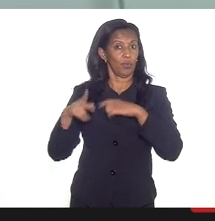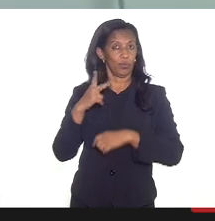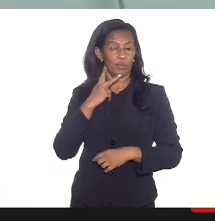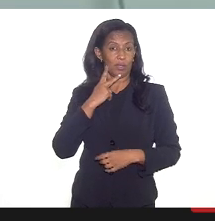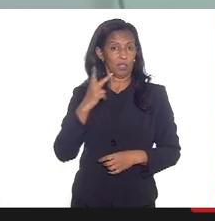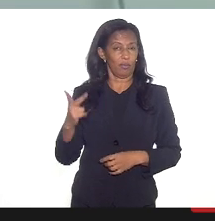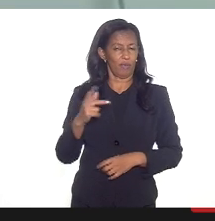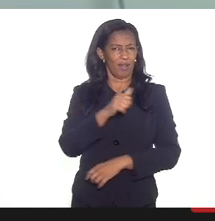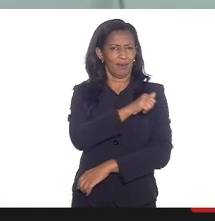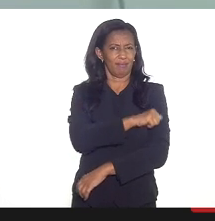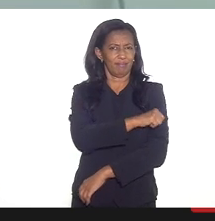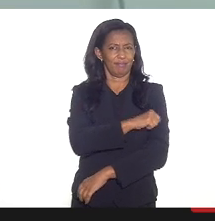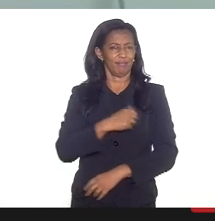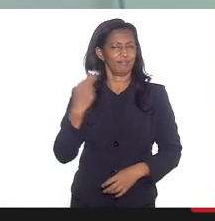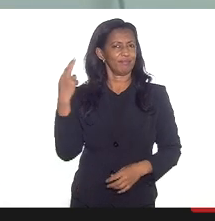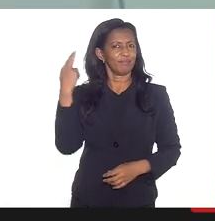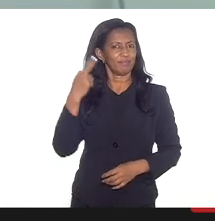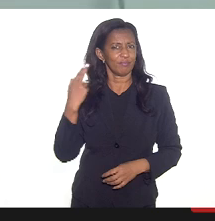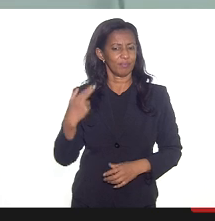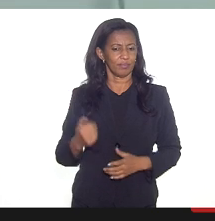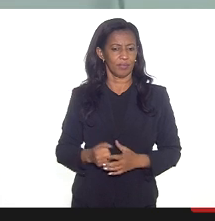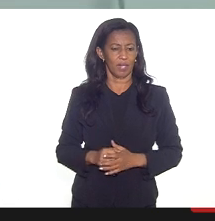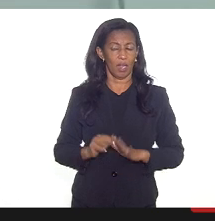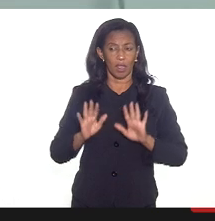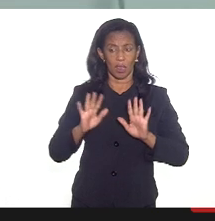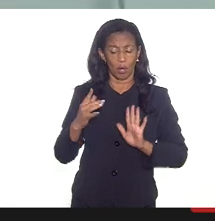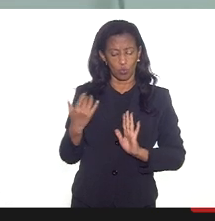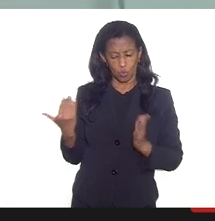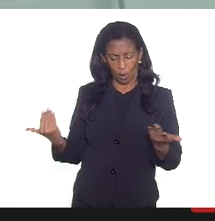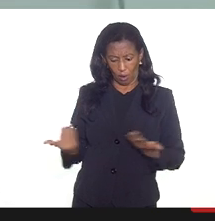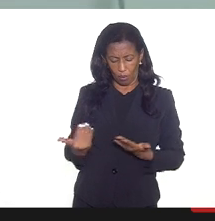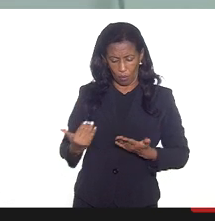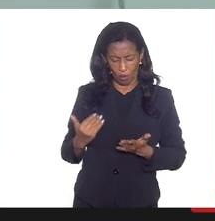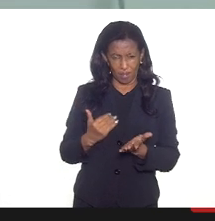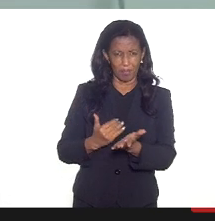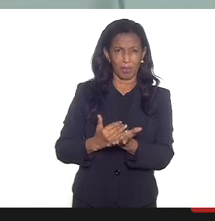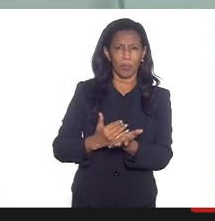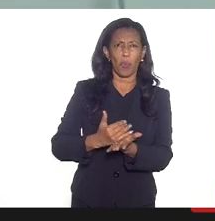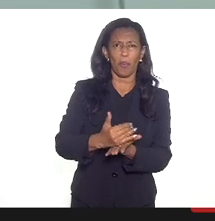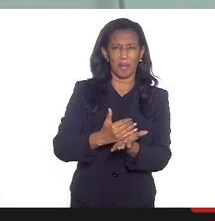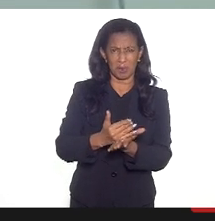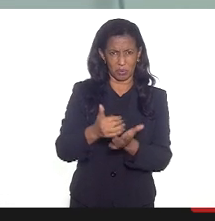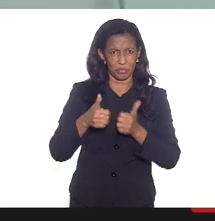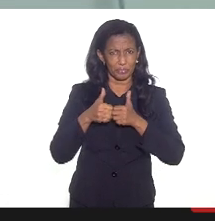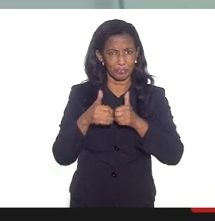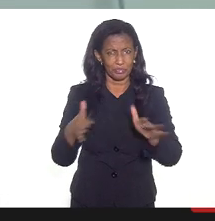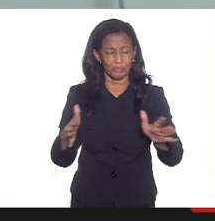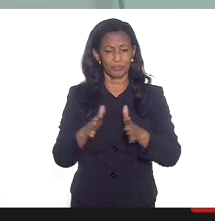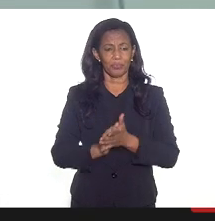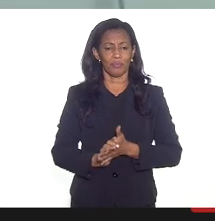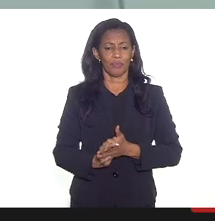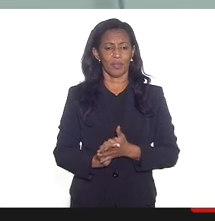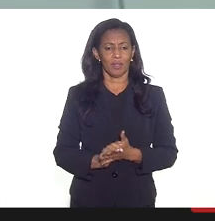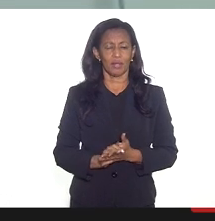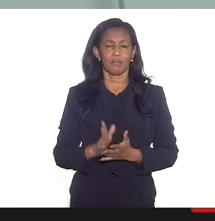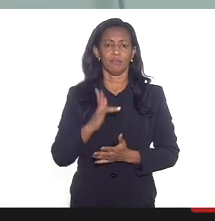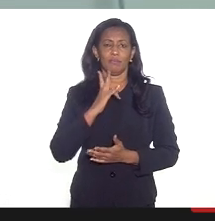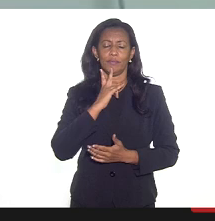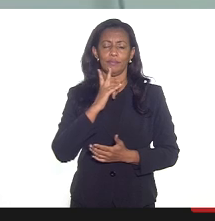da enfermeira Rejane, não só agora, mas no início, quando ela abriu o evento, dizendo